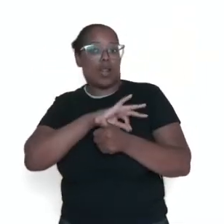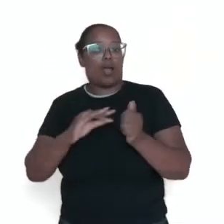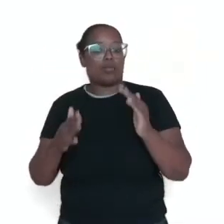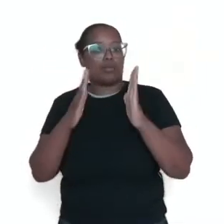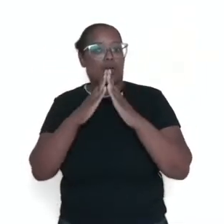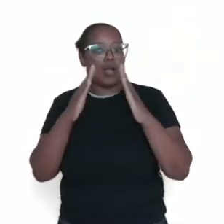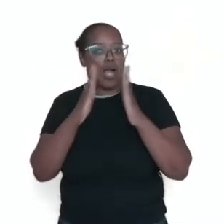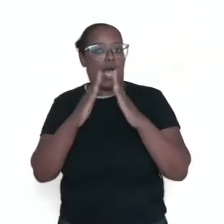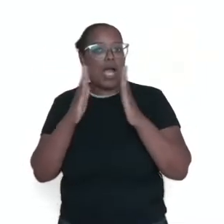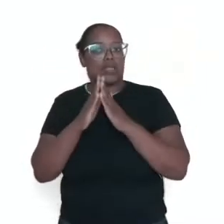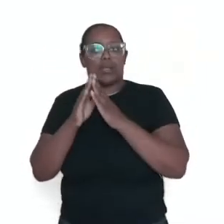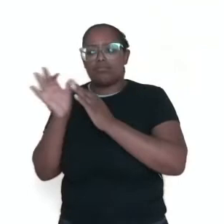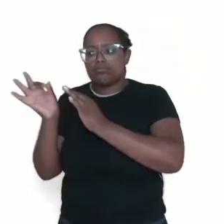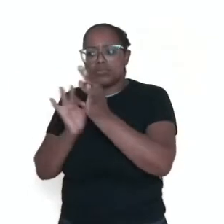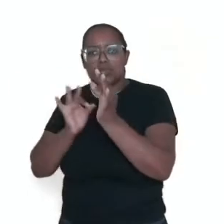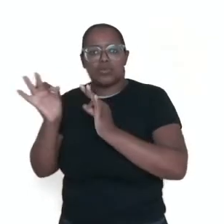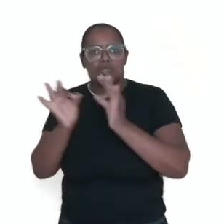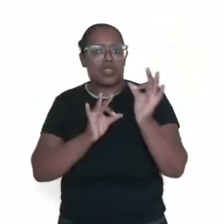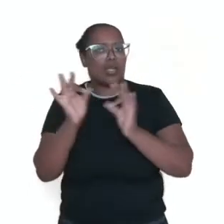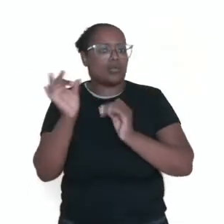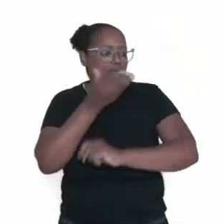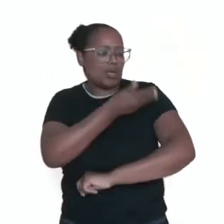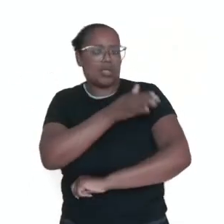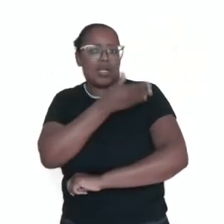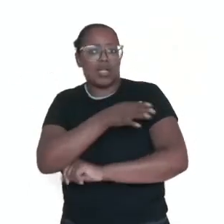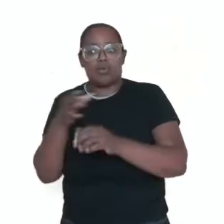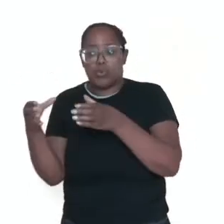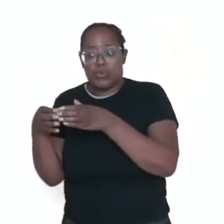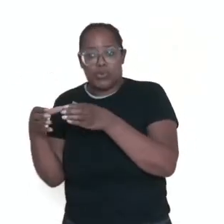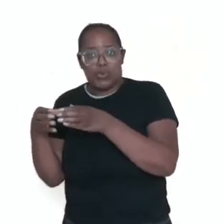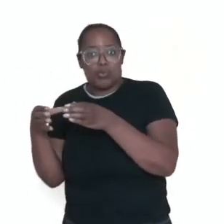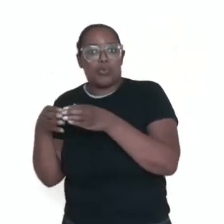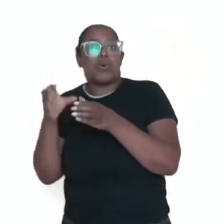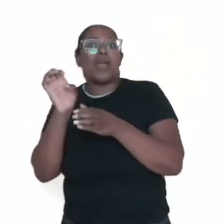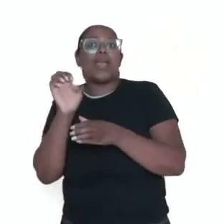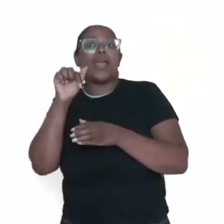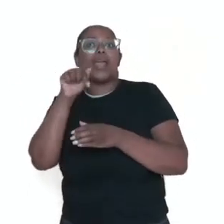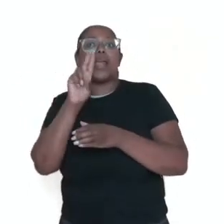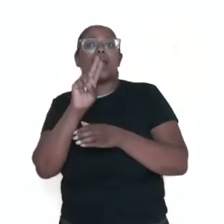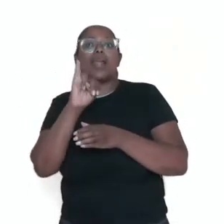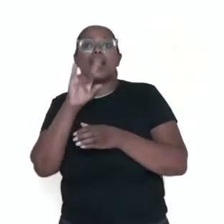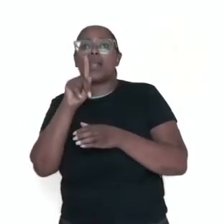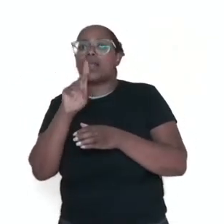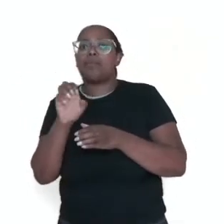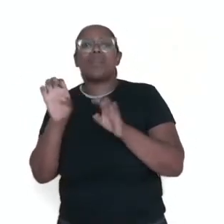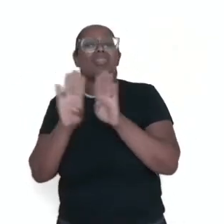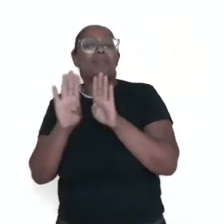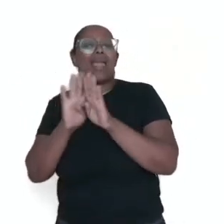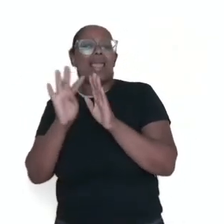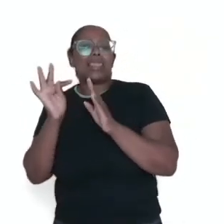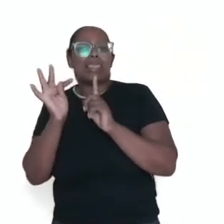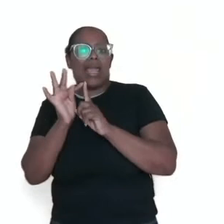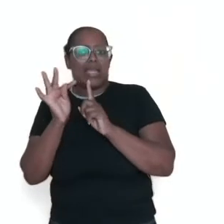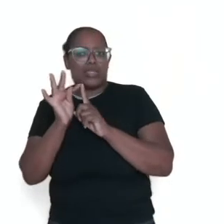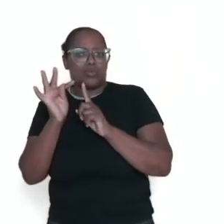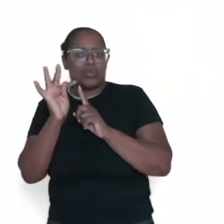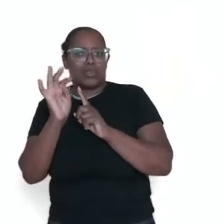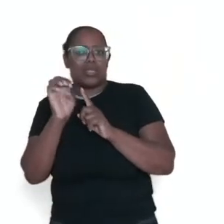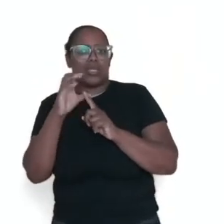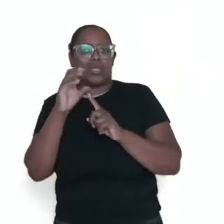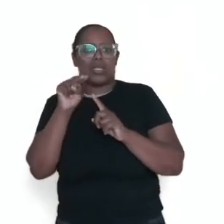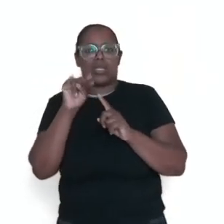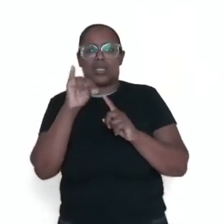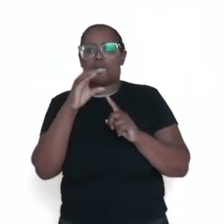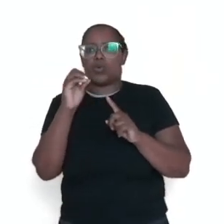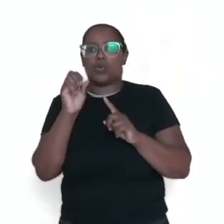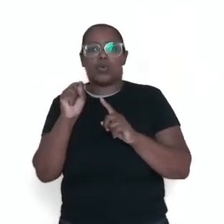moradia, estrutura para treinos, equipe onde eles podem trocar, né, técnicos que vão cuidar deles. Houve